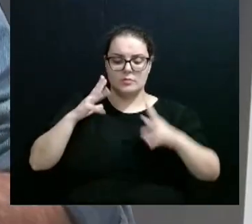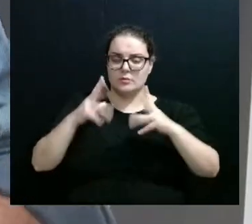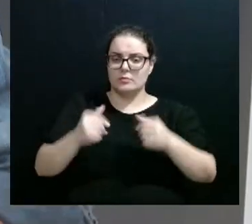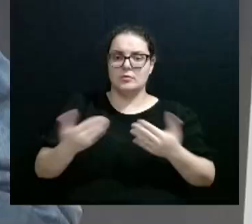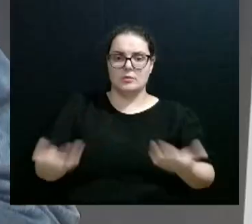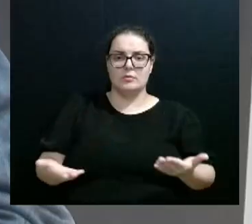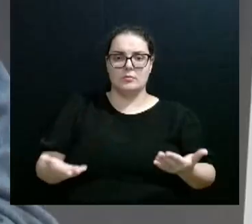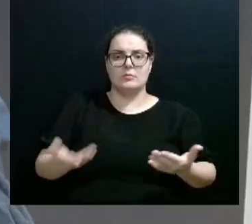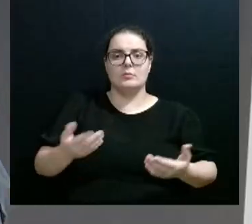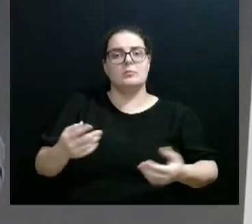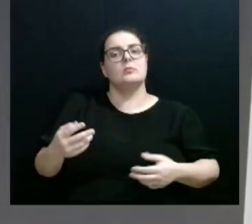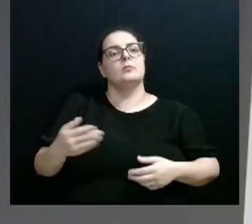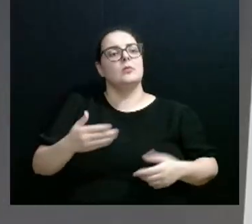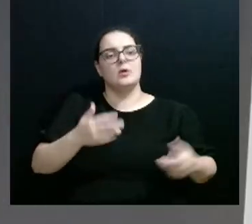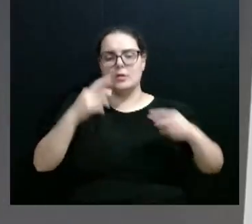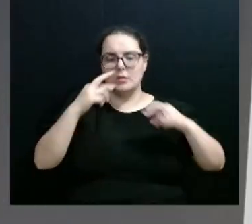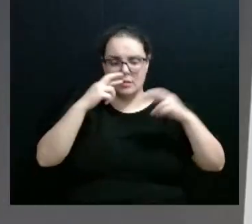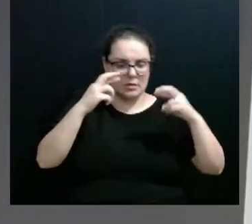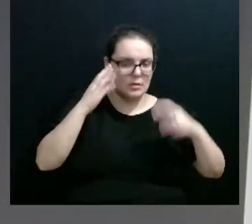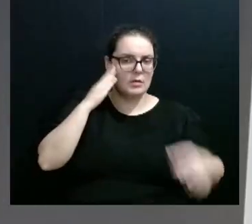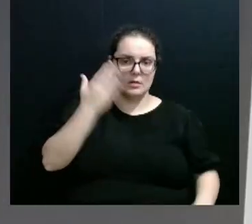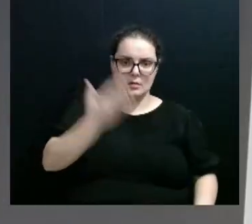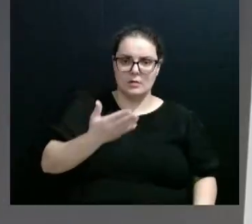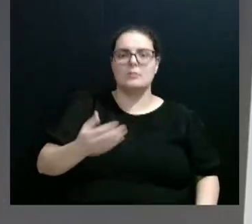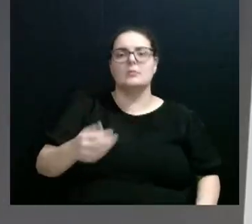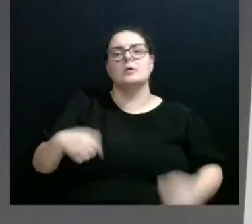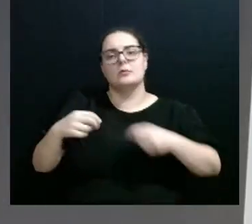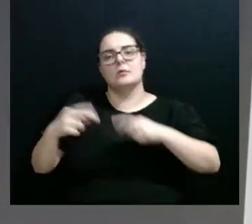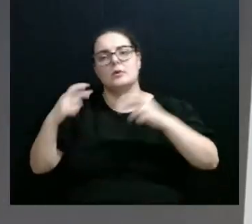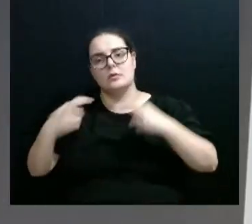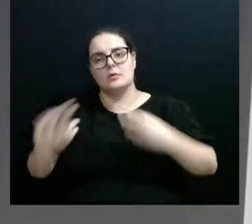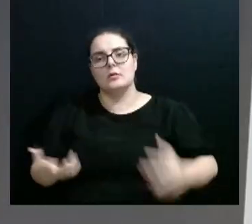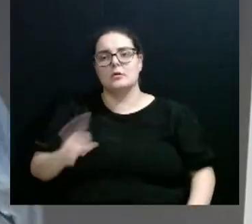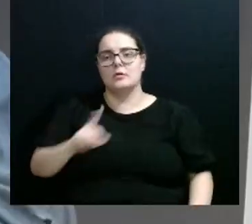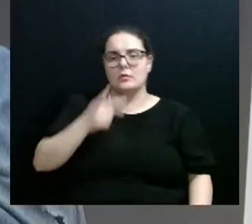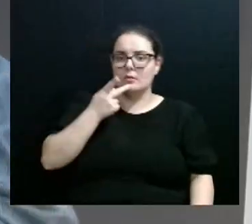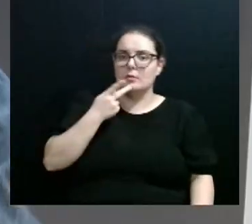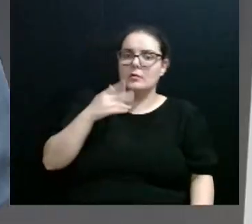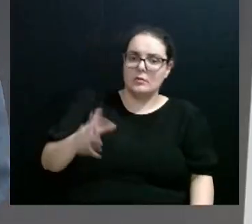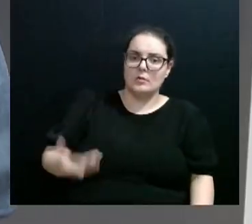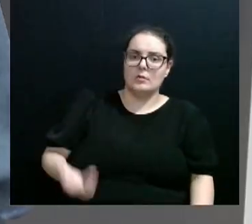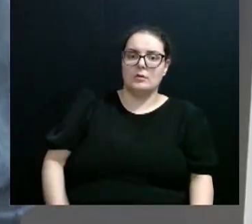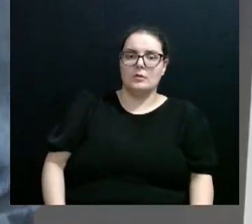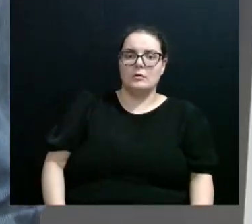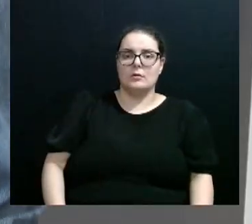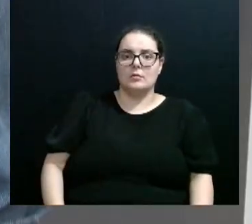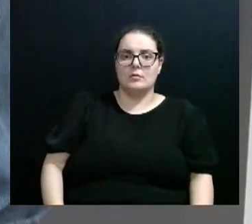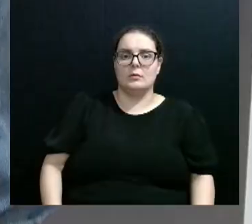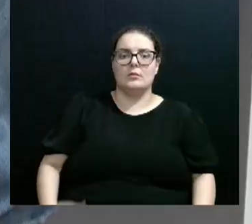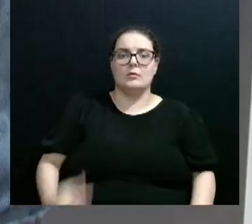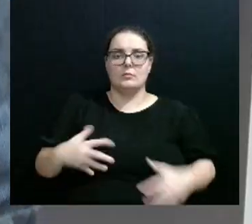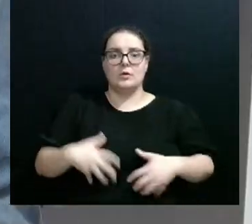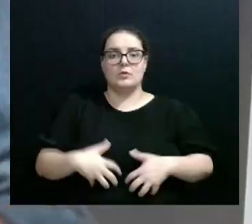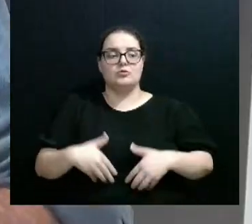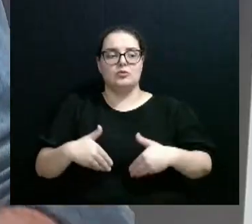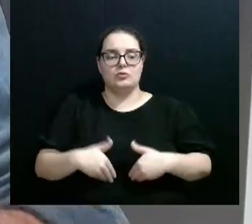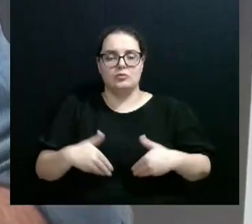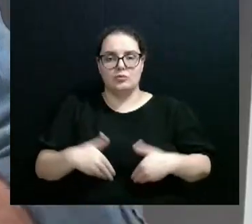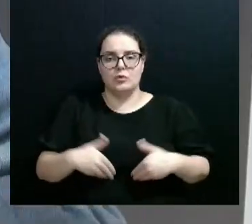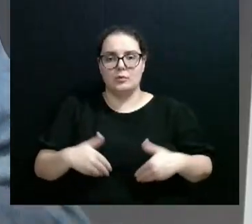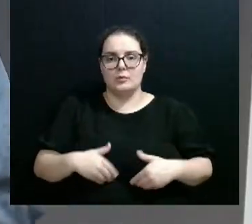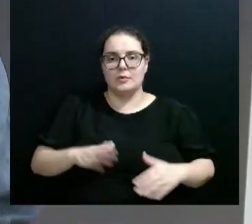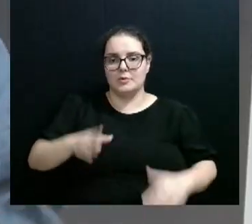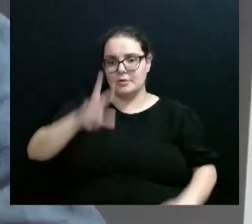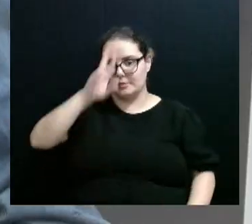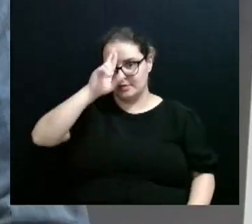Tá. Isso acho que é importante. Beleza, eu não vou adiantar mais, porque nós já somos meio-dia, está todo mundo com a barriga roncando, que todo mundo levantou às 7 horas da manhã. E ninguém